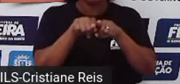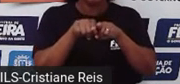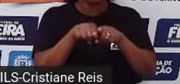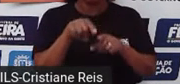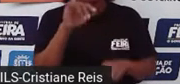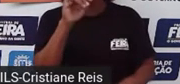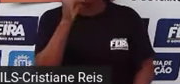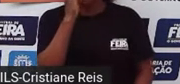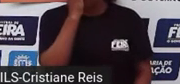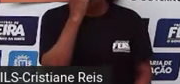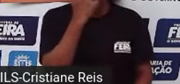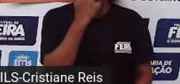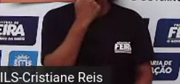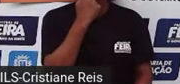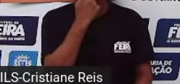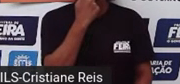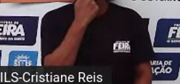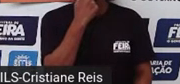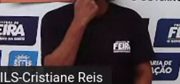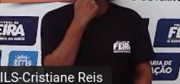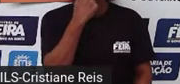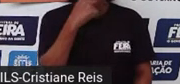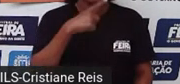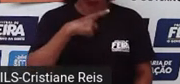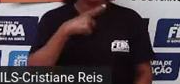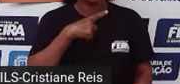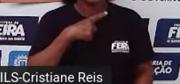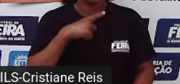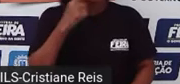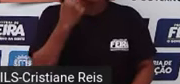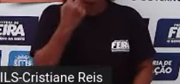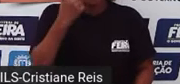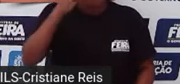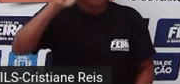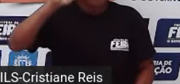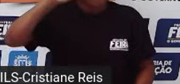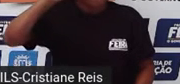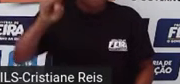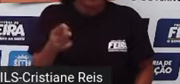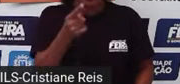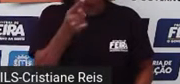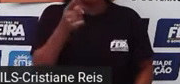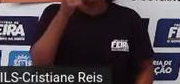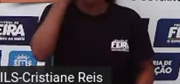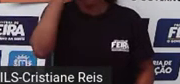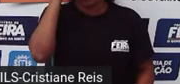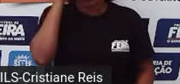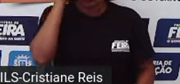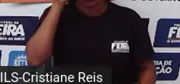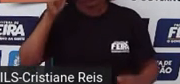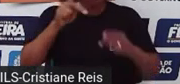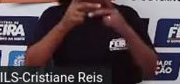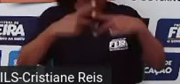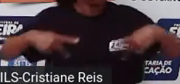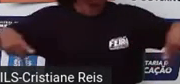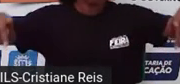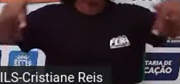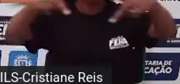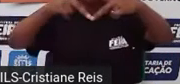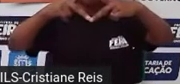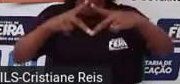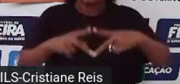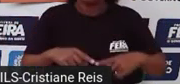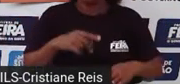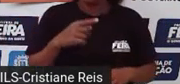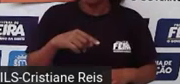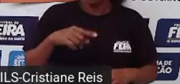vão abrigar aí né no seu espaço mais de um bilhão de habitantes né os dois todos os dois tem mais de 1 milhão um